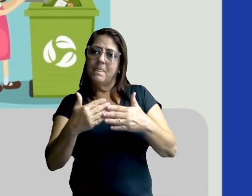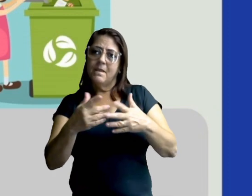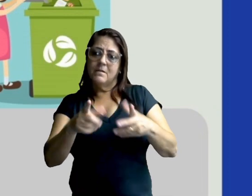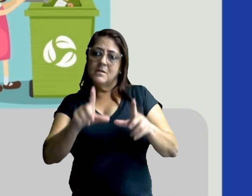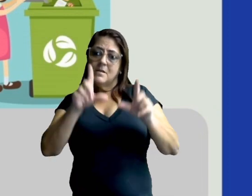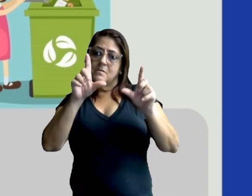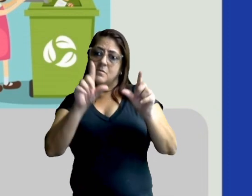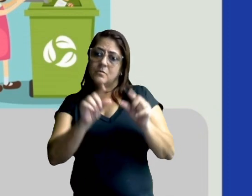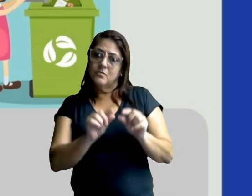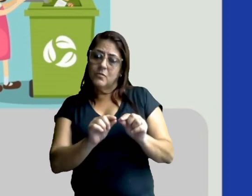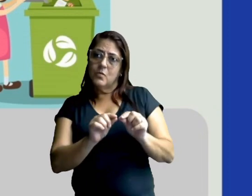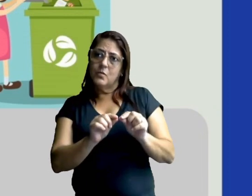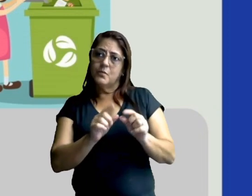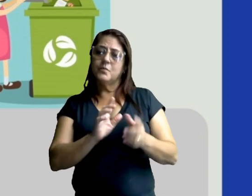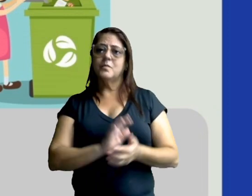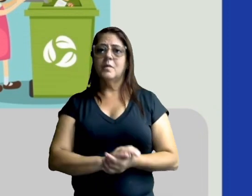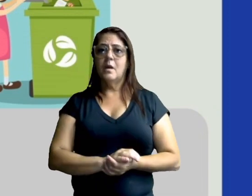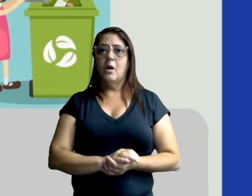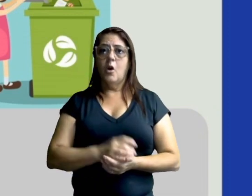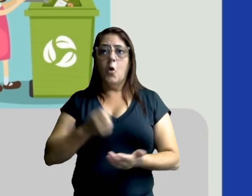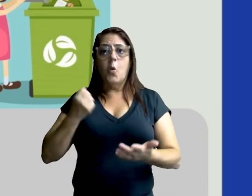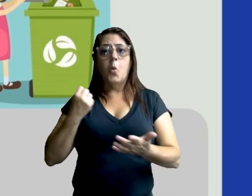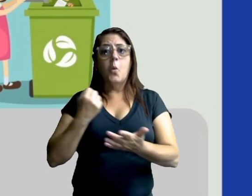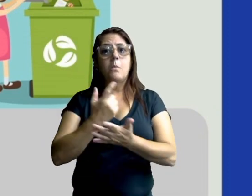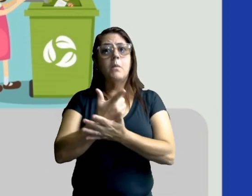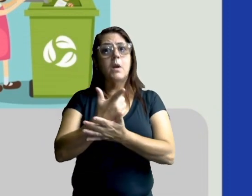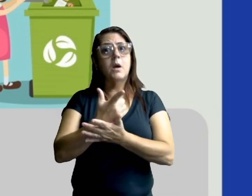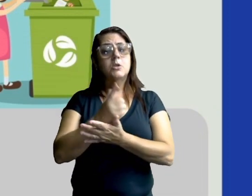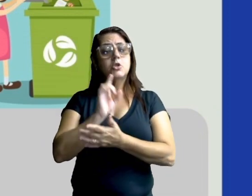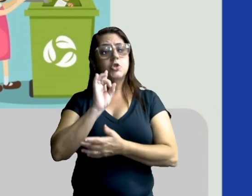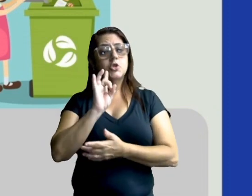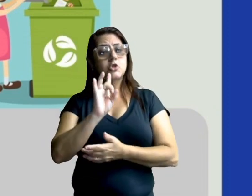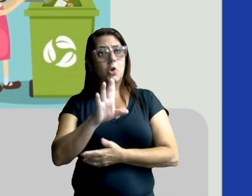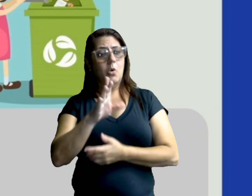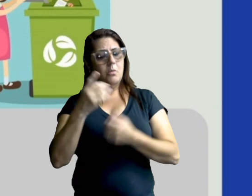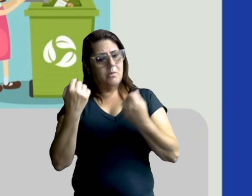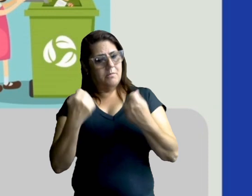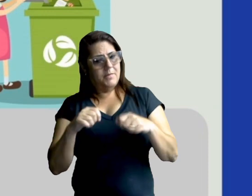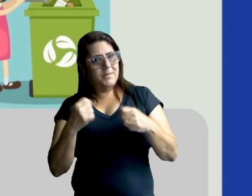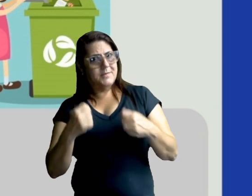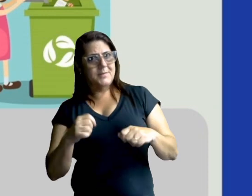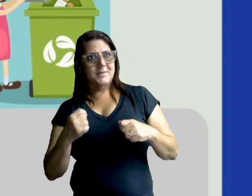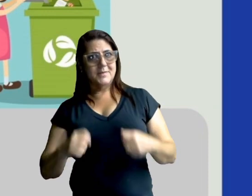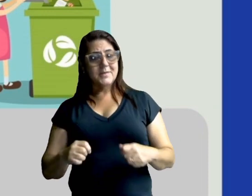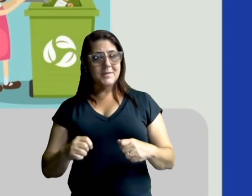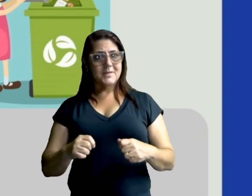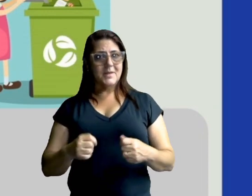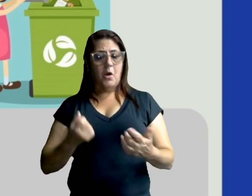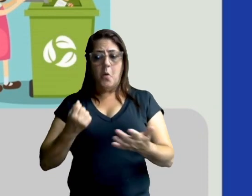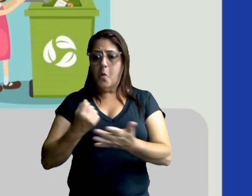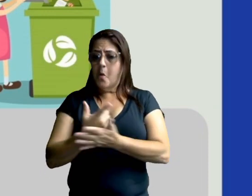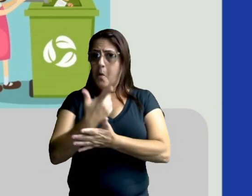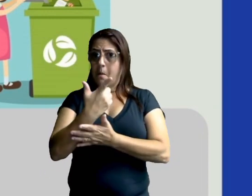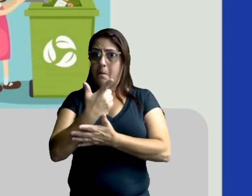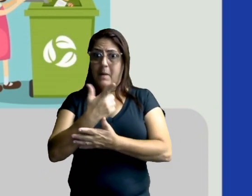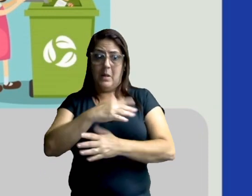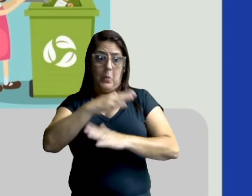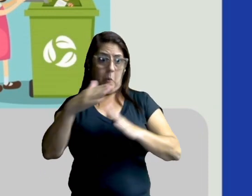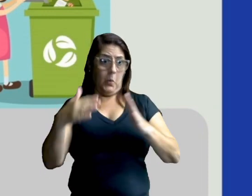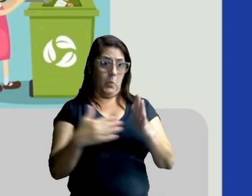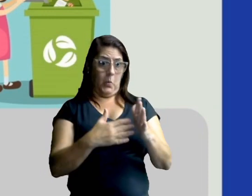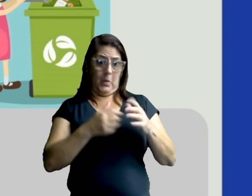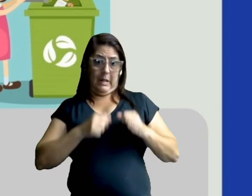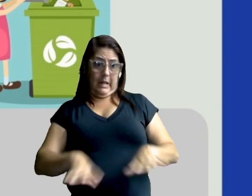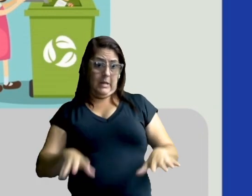Reduzir o consumo. Então, a gente deve comprar só aquilo que é necessário. Só aquilo que a gente precisa, parar de